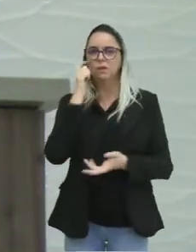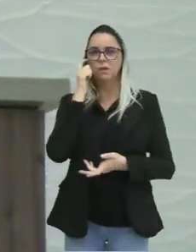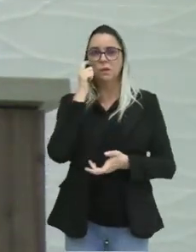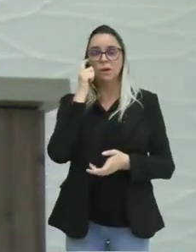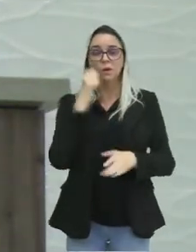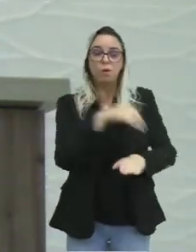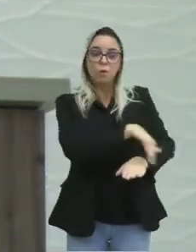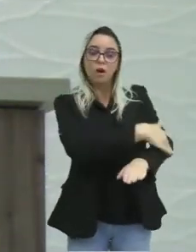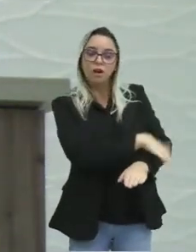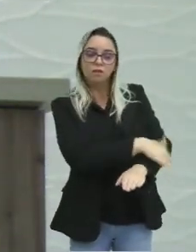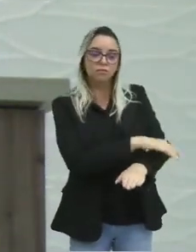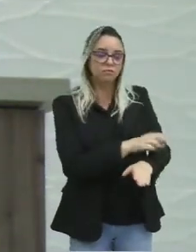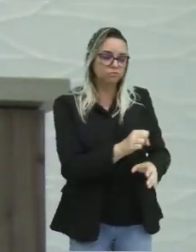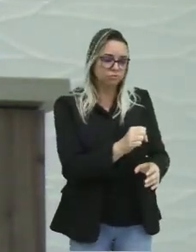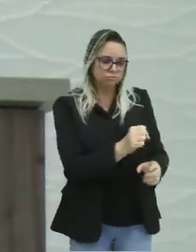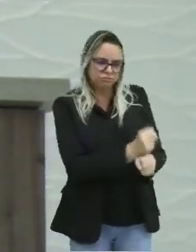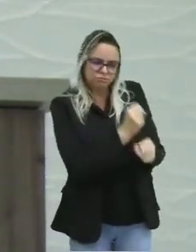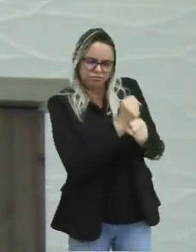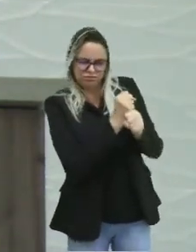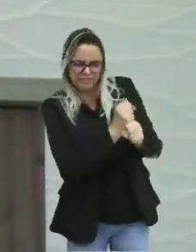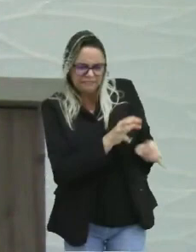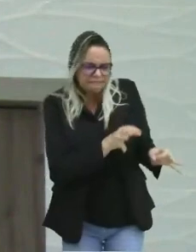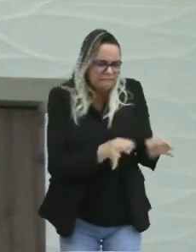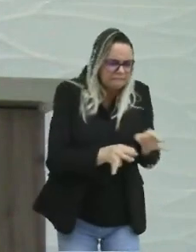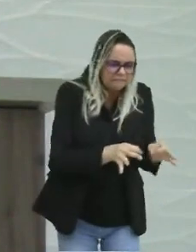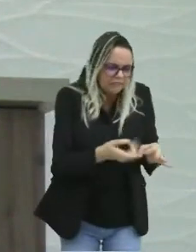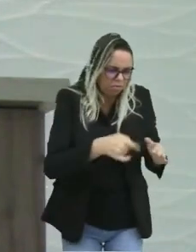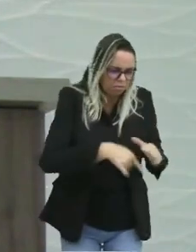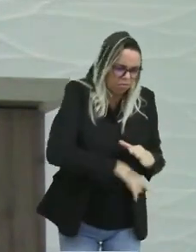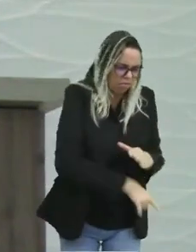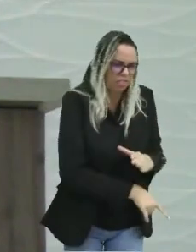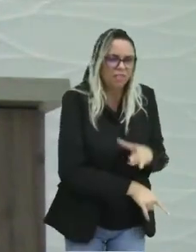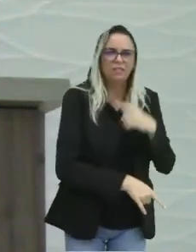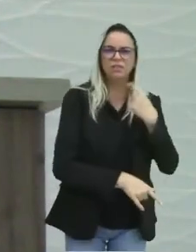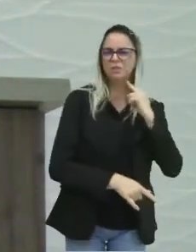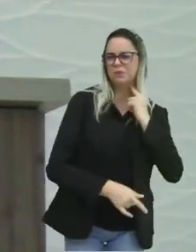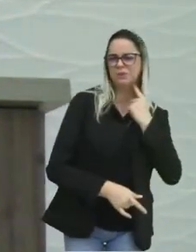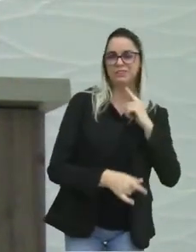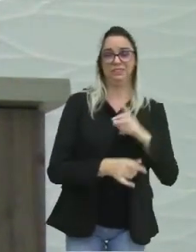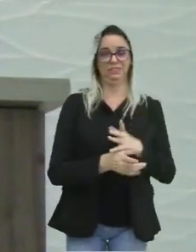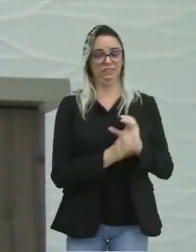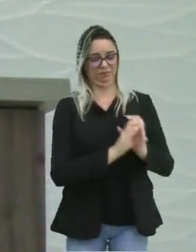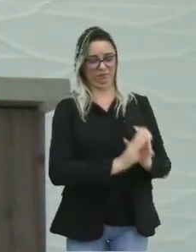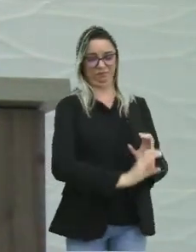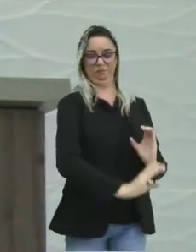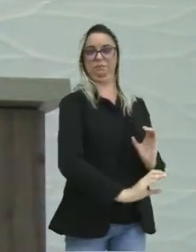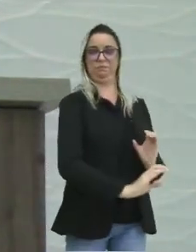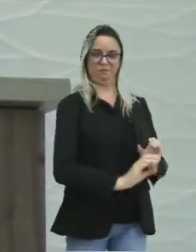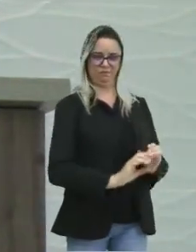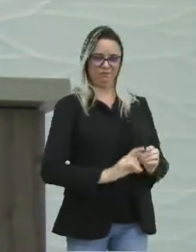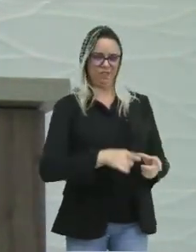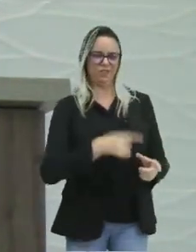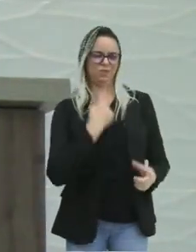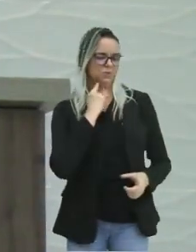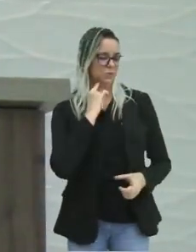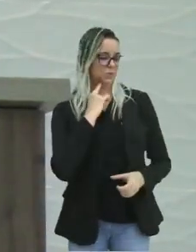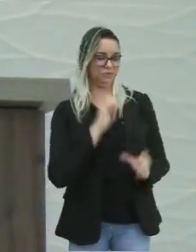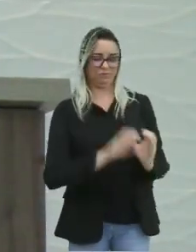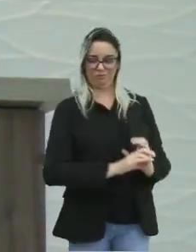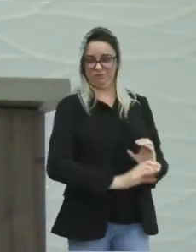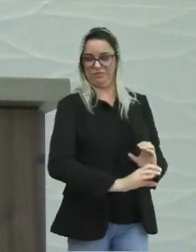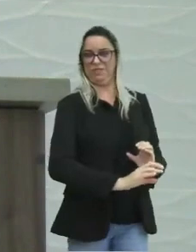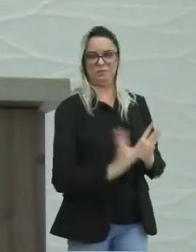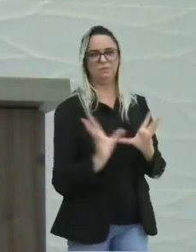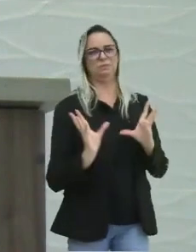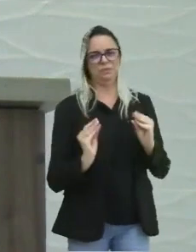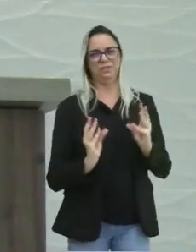tá desentupindo o esgoto, que nesse final de semana teve um lá na Rua Nova que estava desentupiu de 4 caixas.